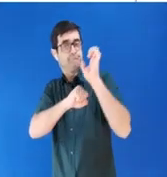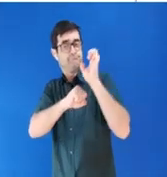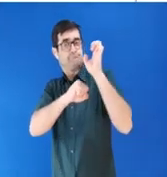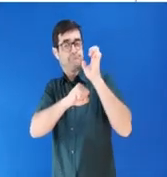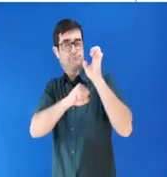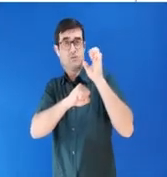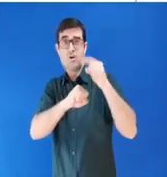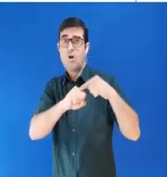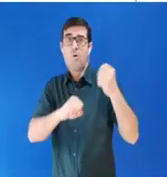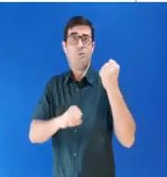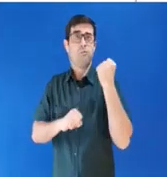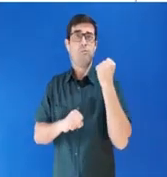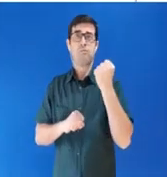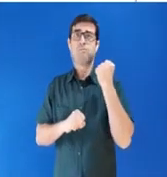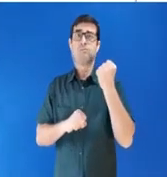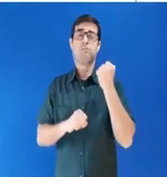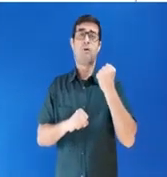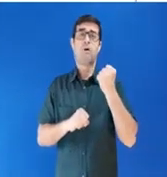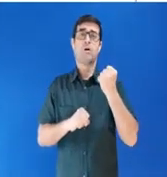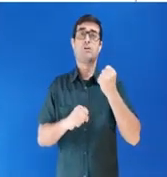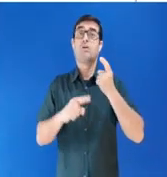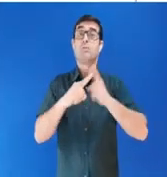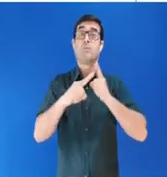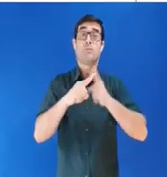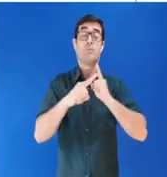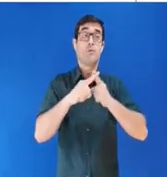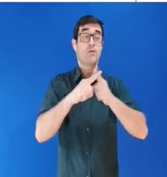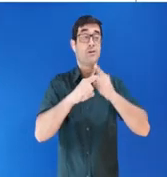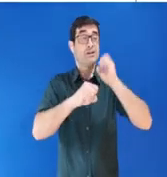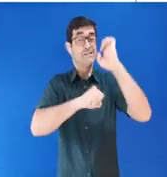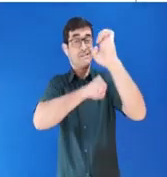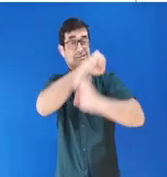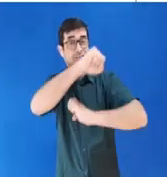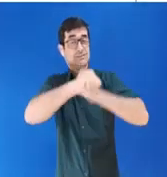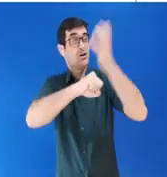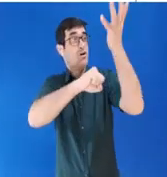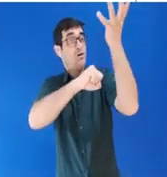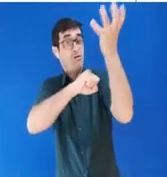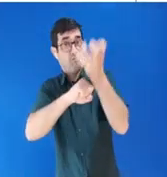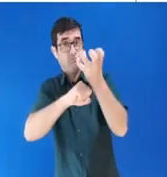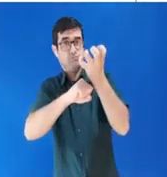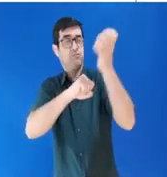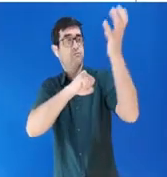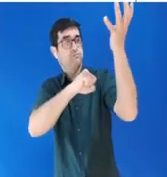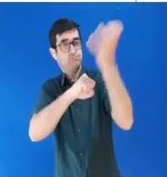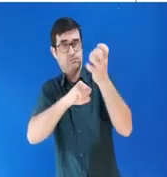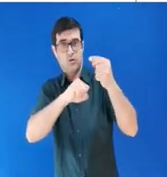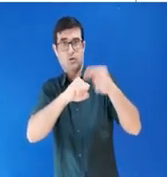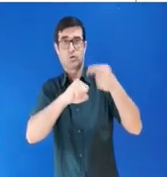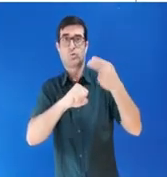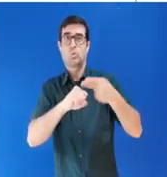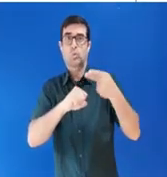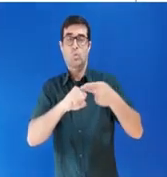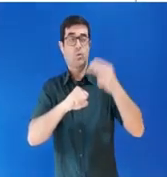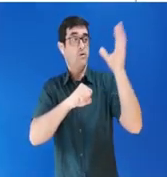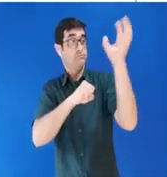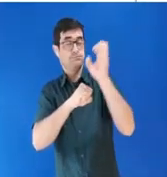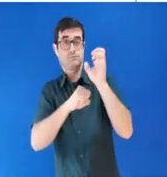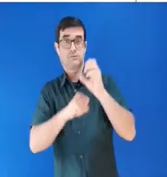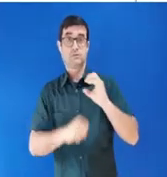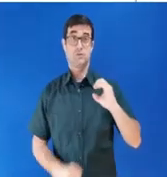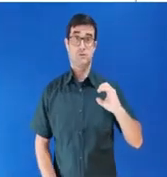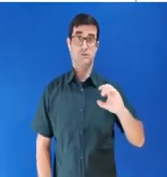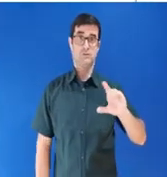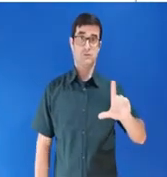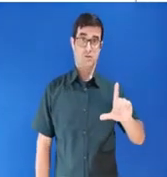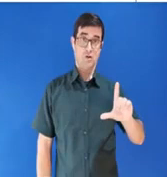grande, é porque ele é atraído fortemente pelo núcleo. Então, se o cloro tem uma grande carga nuclear